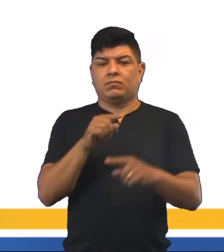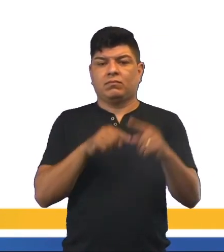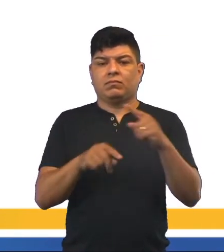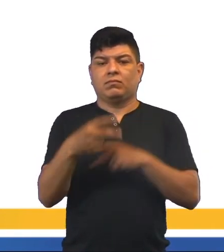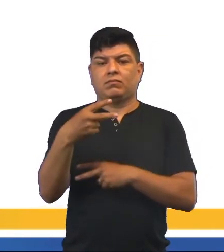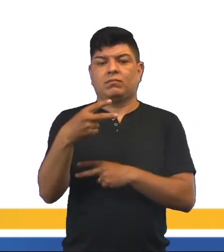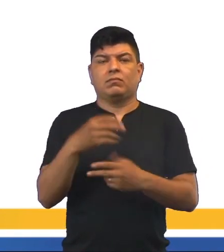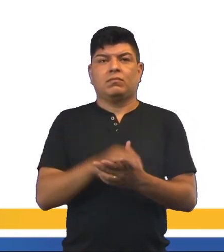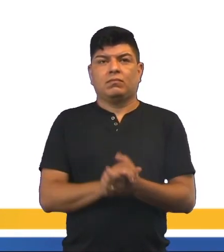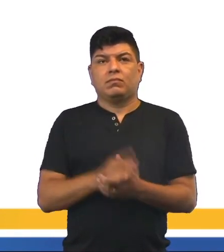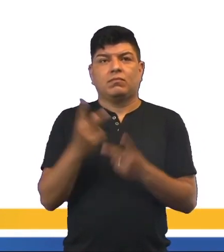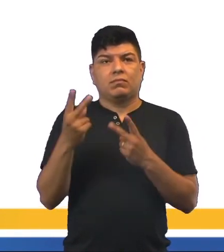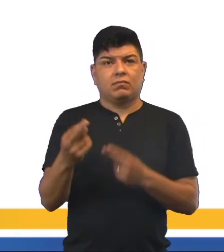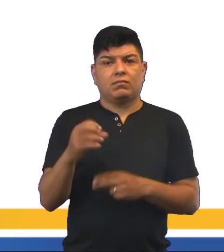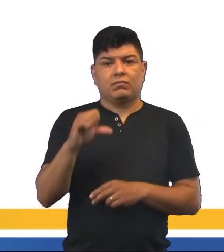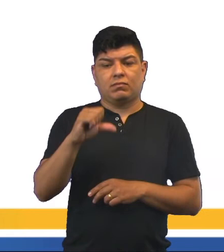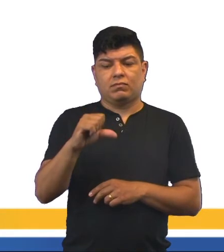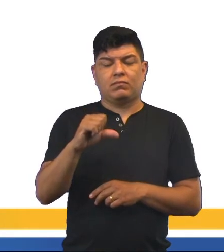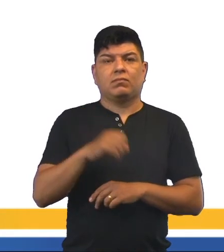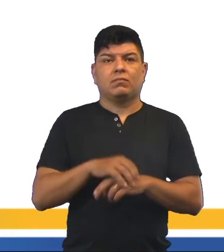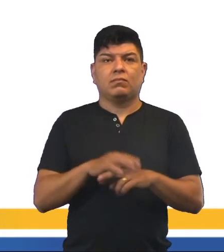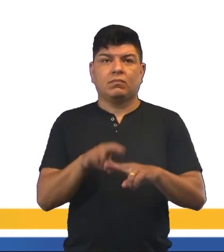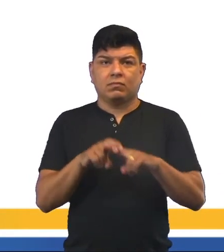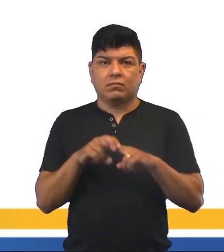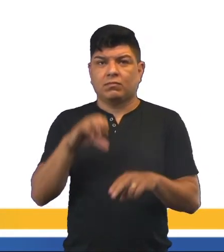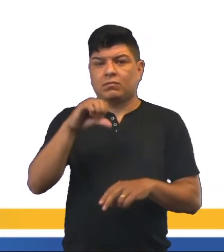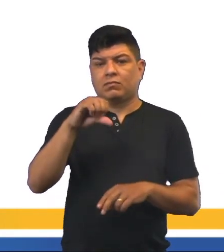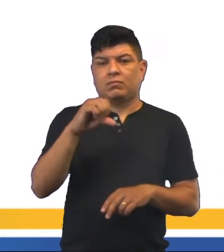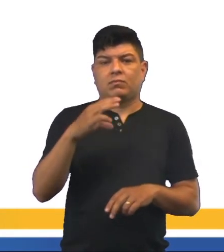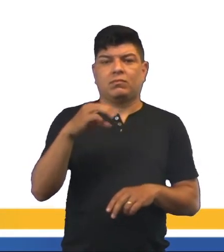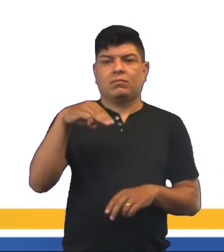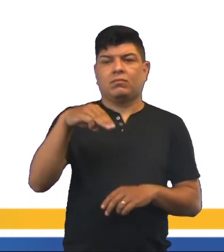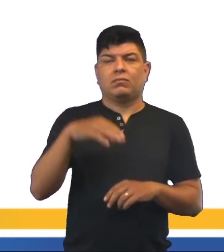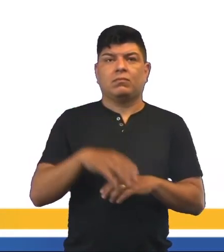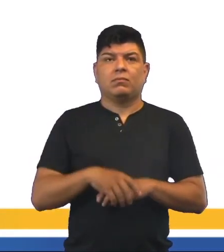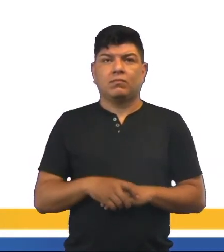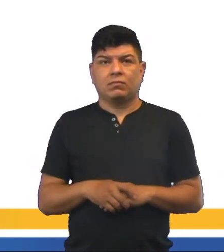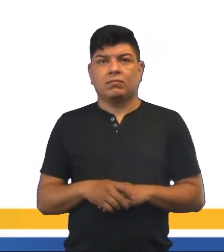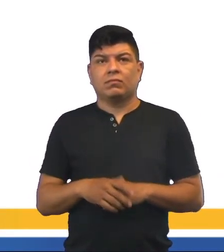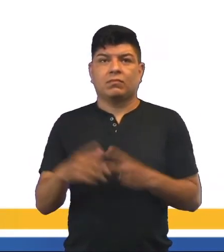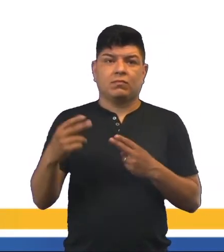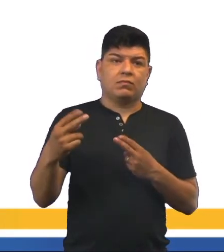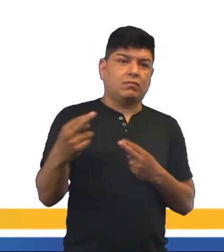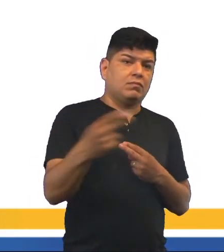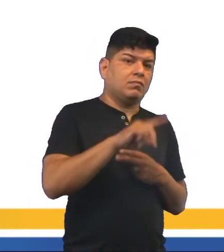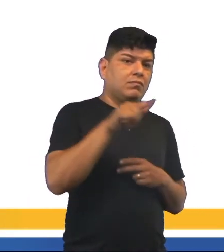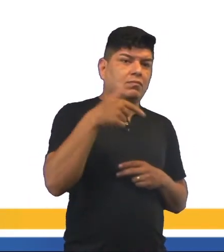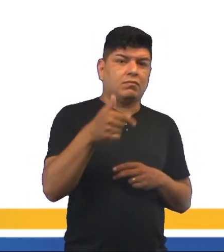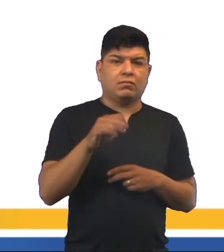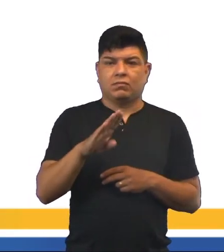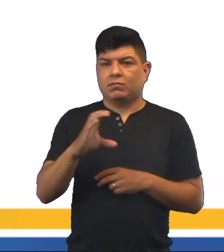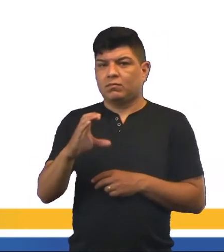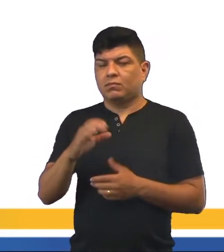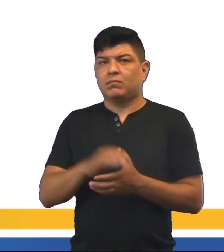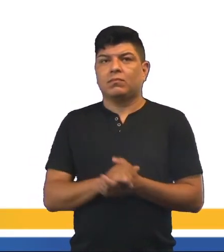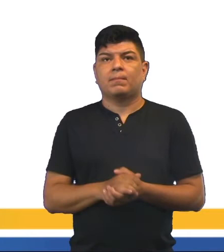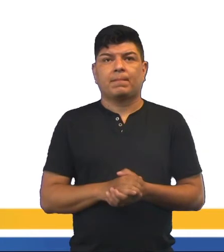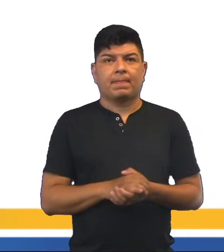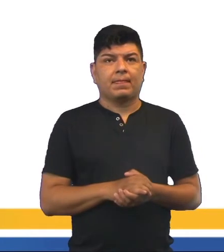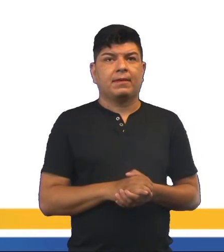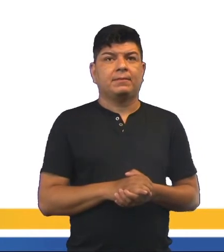divido por 2. Isso vai dar igual a 9, ou seja, 9 centímetros. Mesma coisa eu vou fazer igual no lado BC,